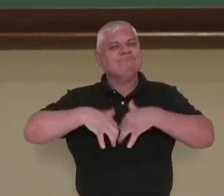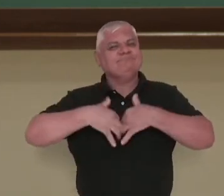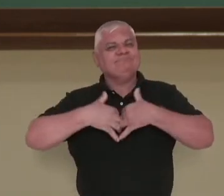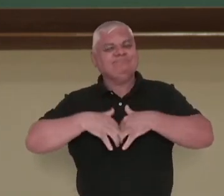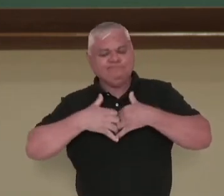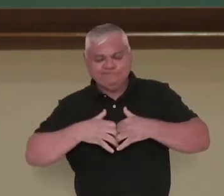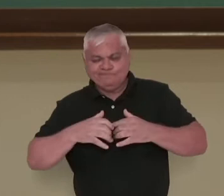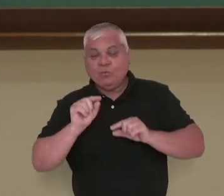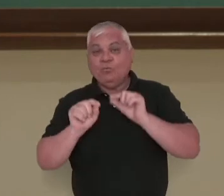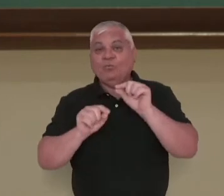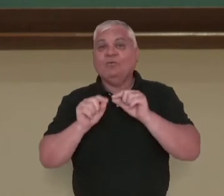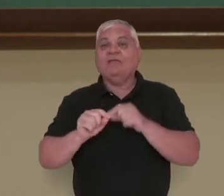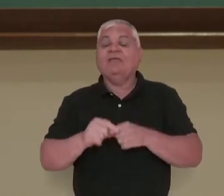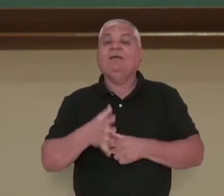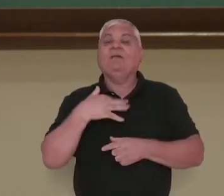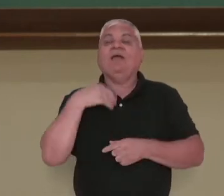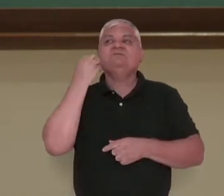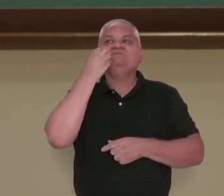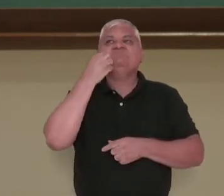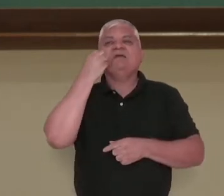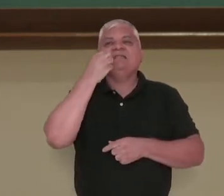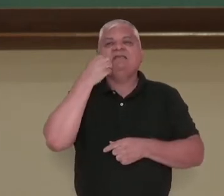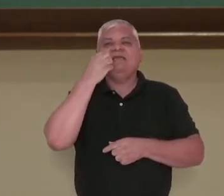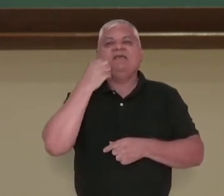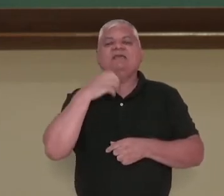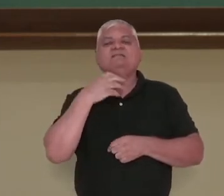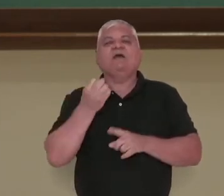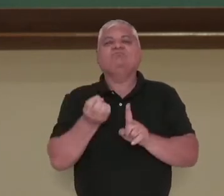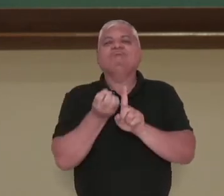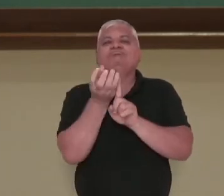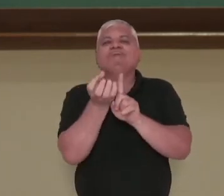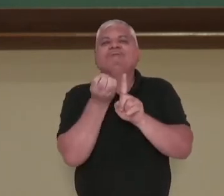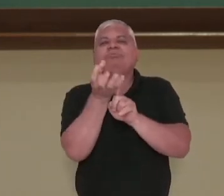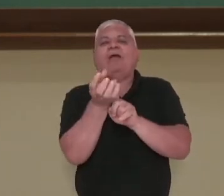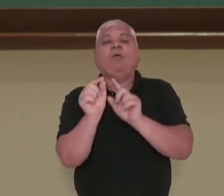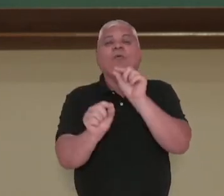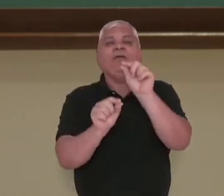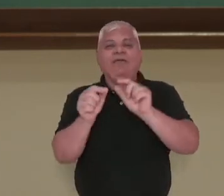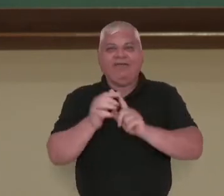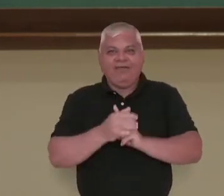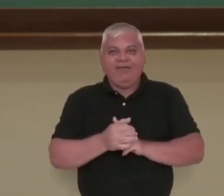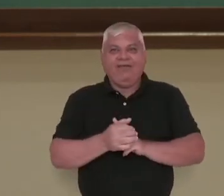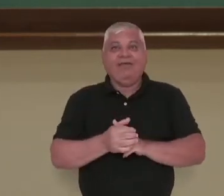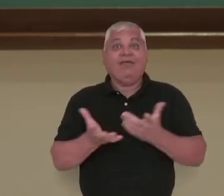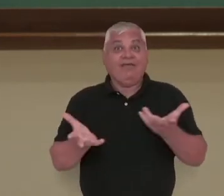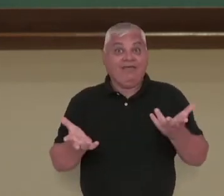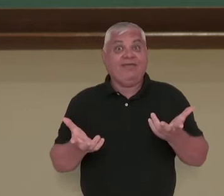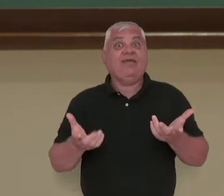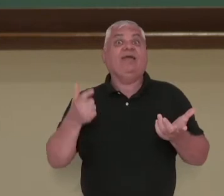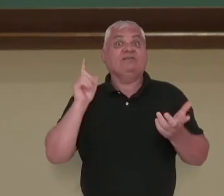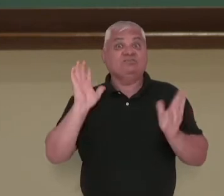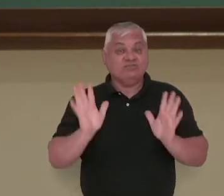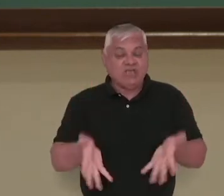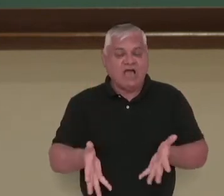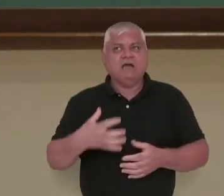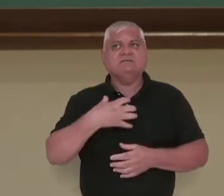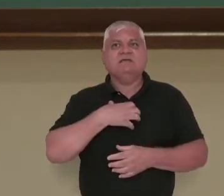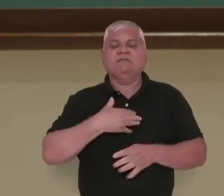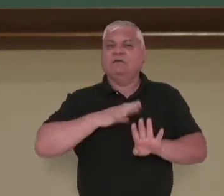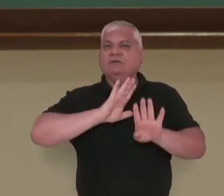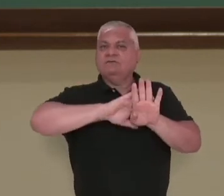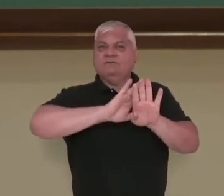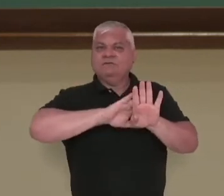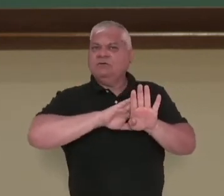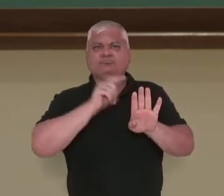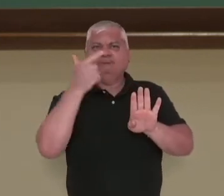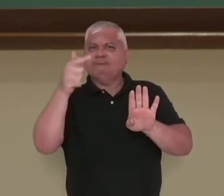aí um conhecimento de mundo extraverbal. Que conhecimento de mundo extraverbal é esse? É aquele que não está